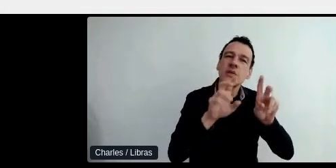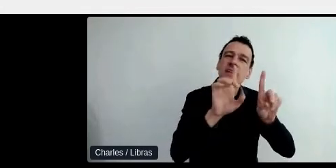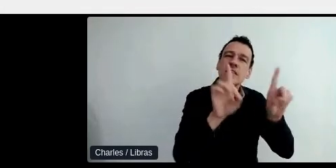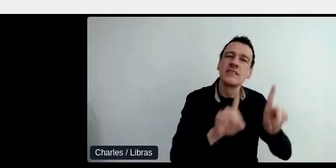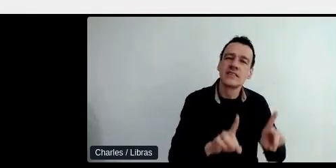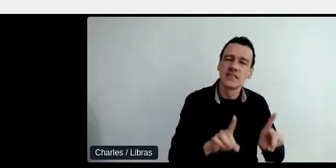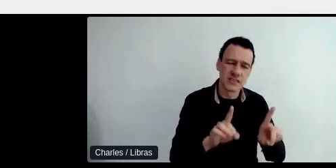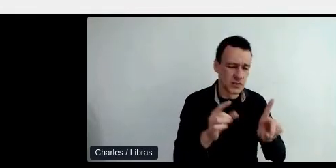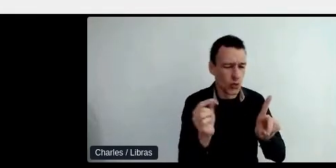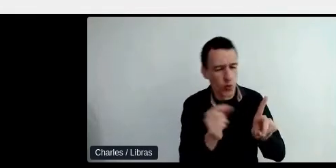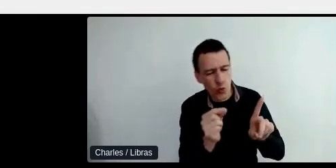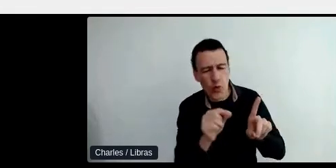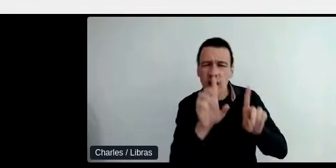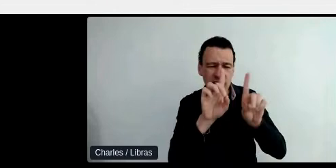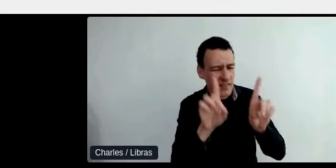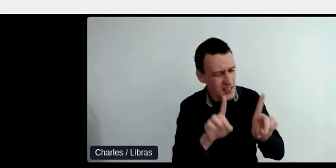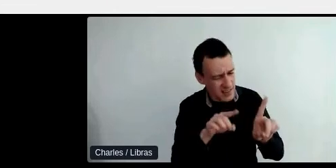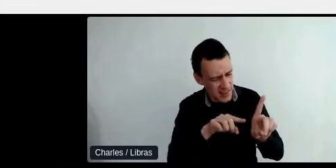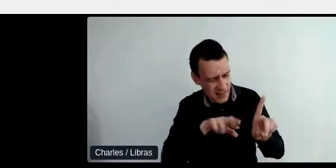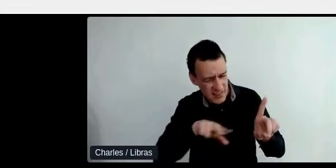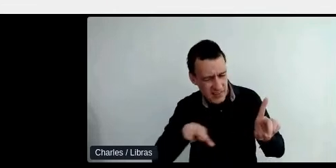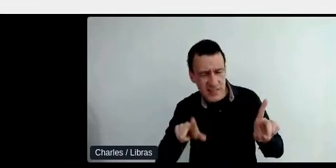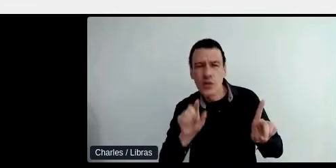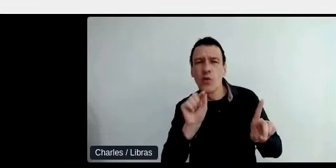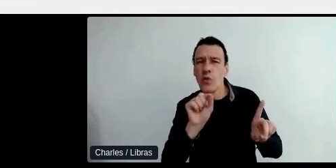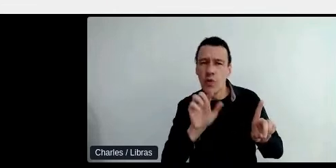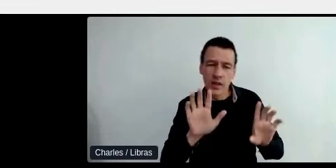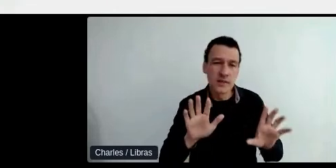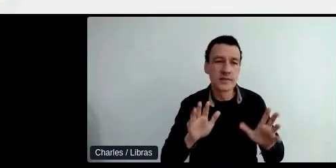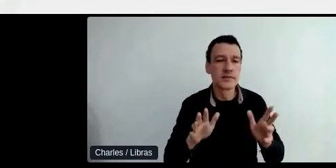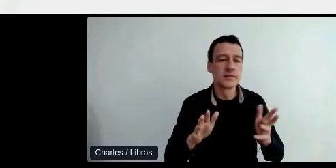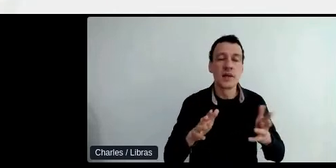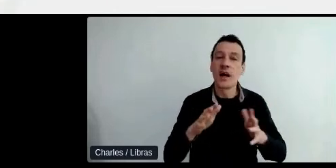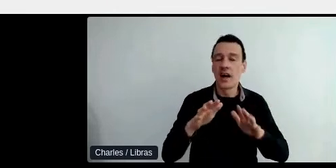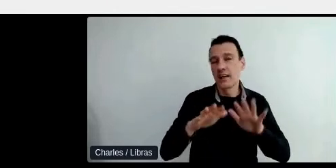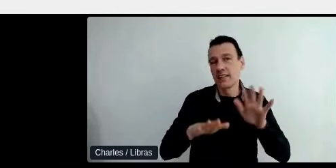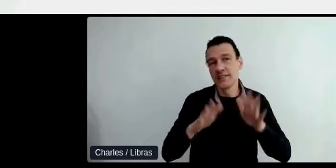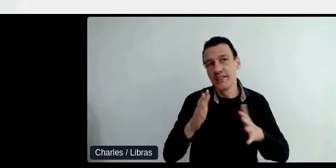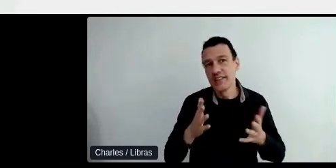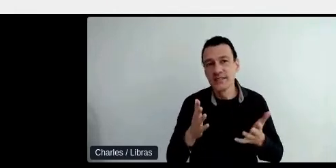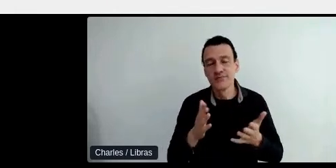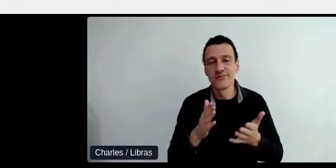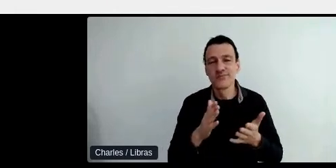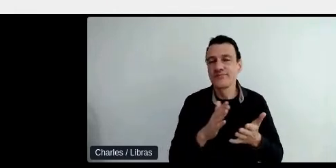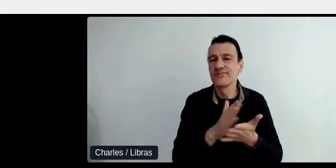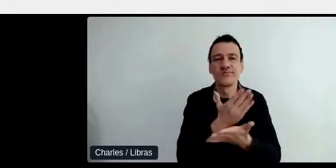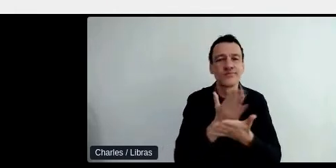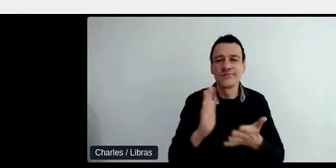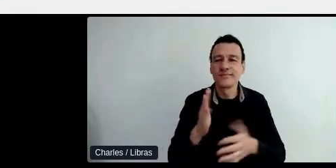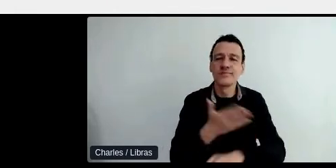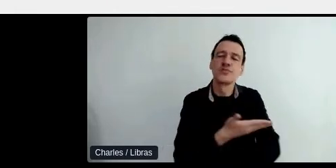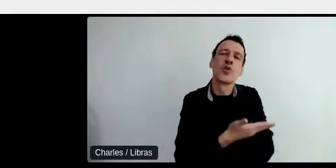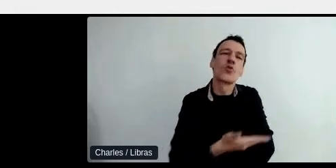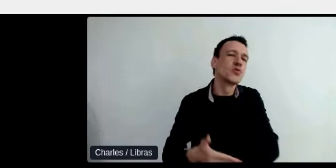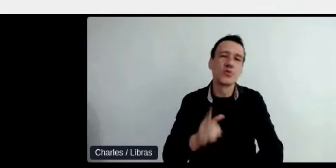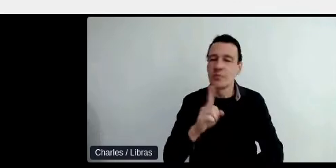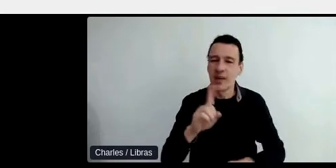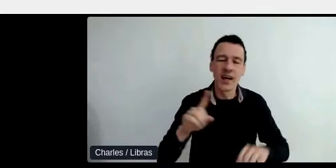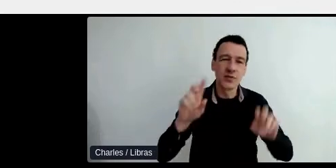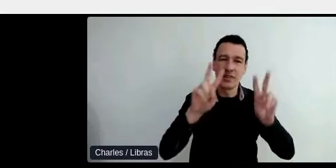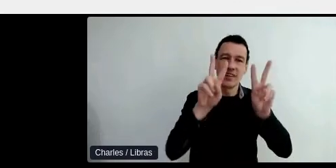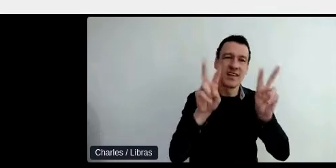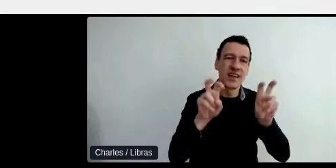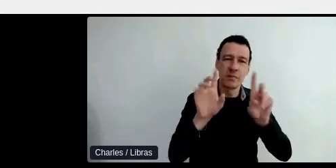Porque para quem não teve contato, para quem não está acostumado ainda com o tema,